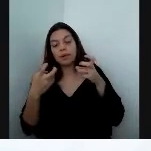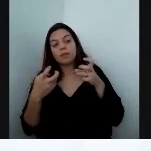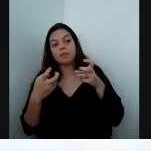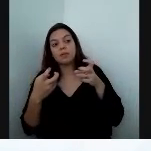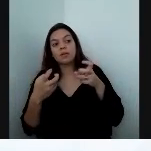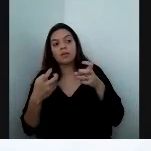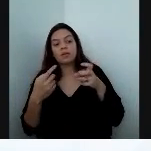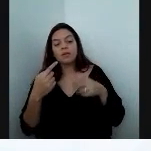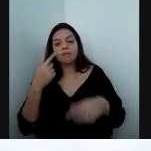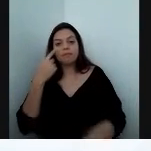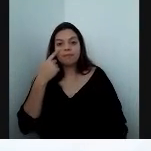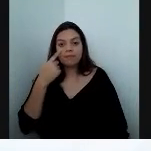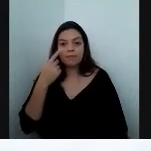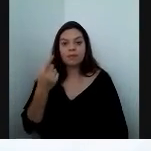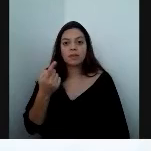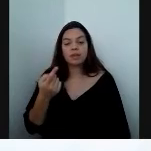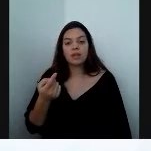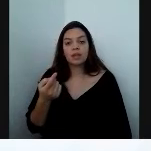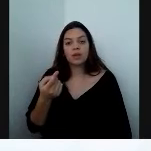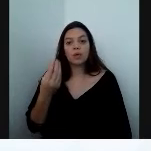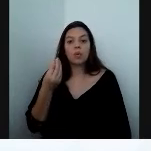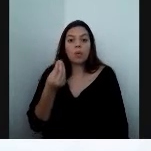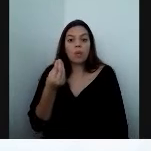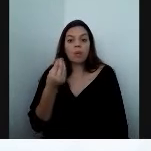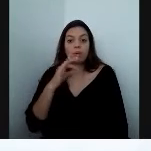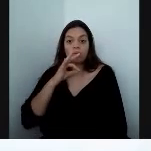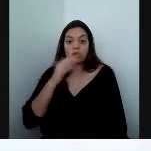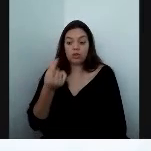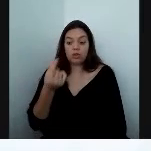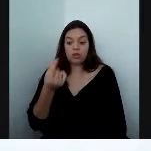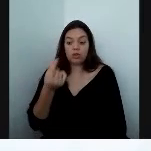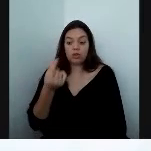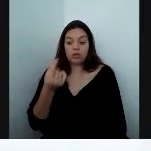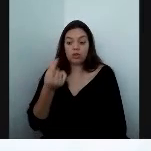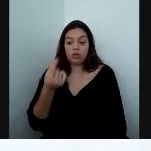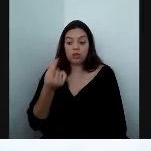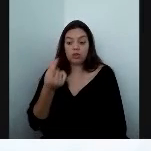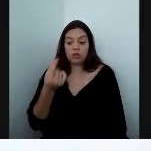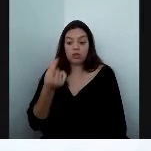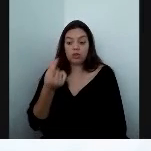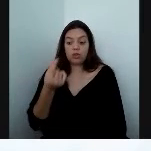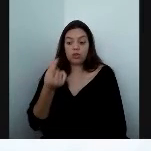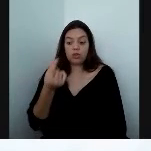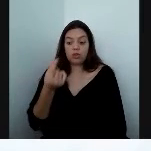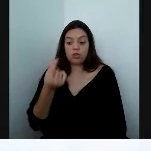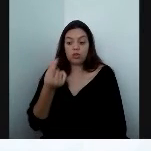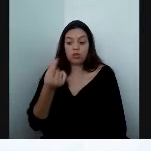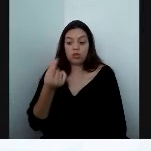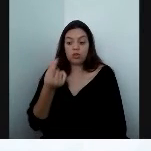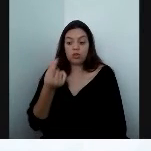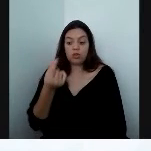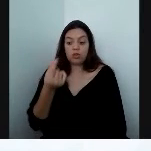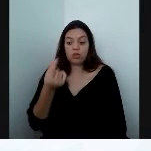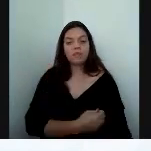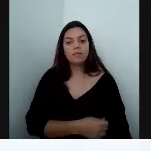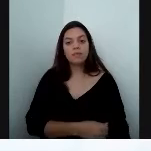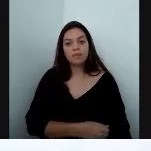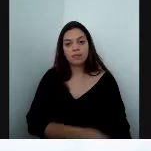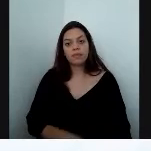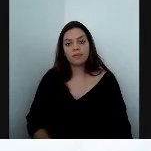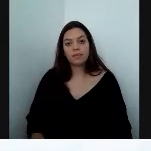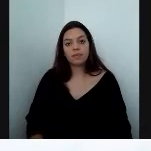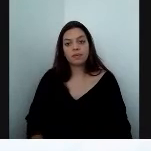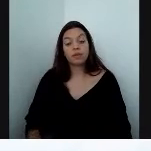o resultado está vindo. Eu não estou tendo um gasto lá para limpar aquele lugar com luz, então a gente fica atento